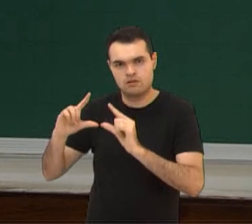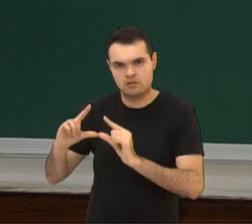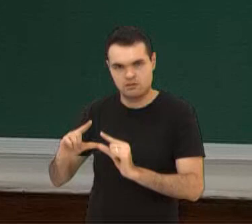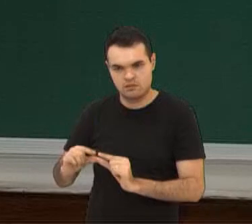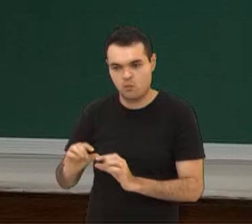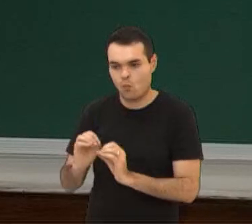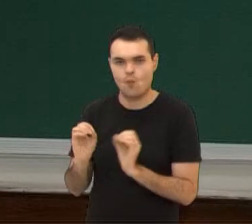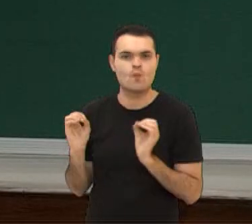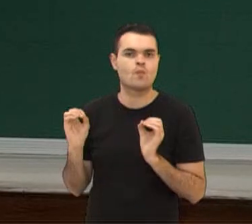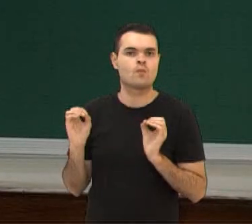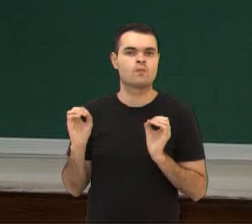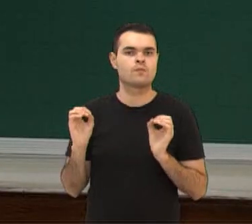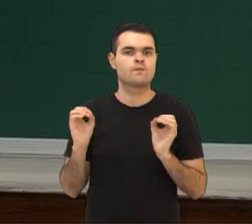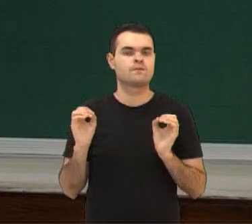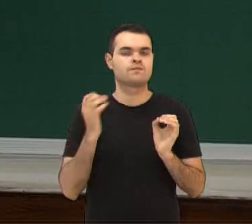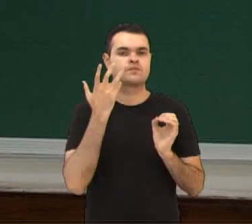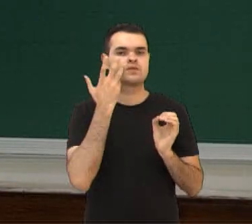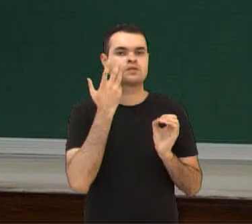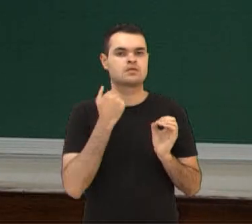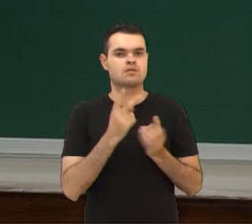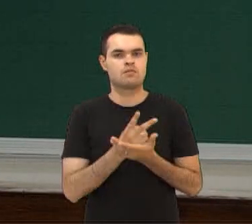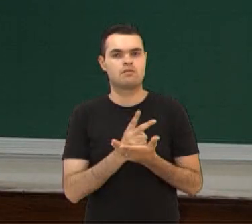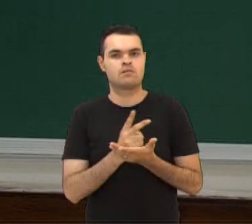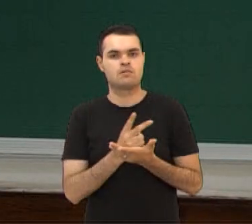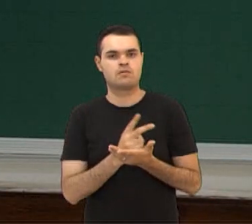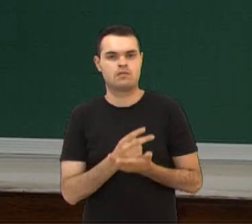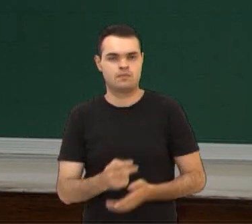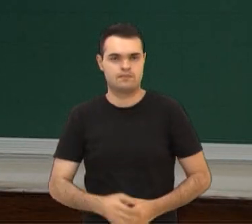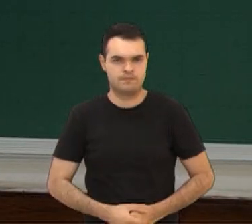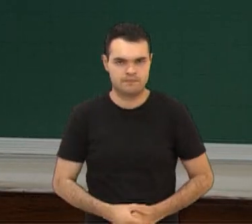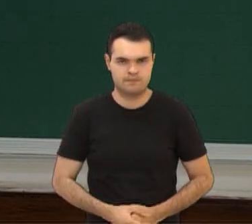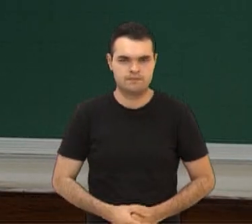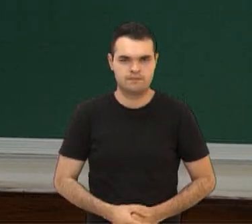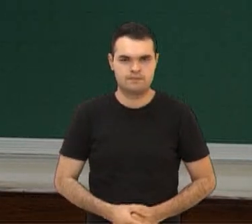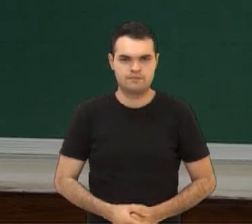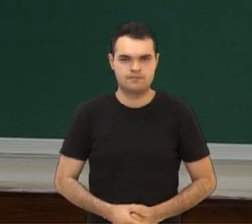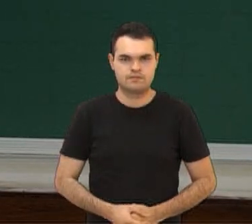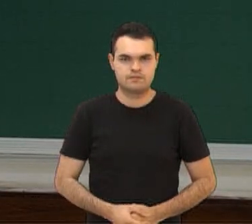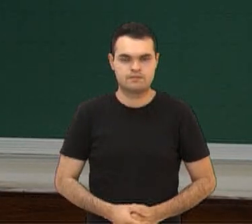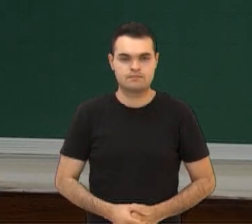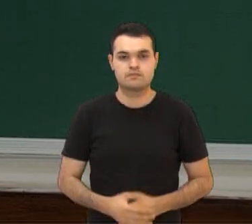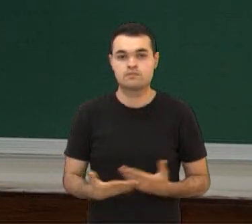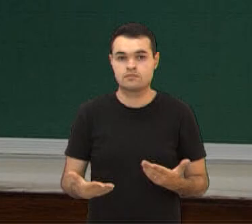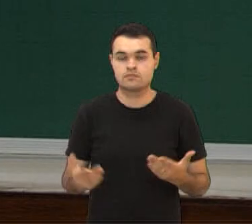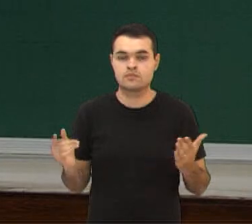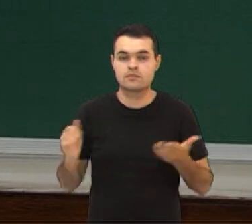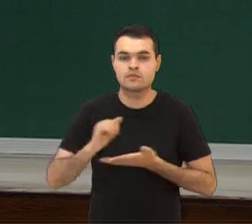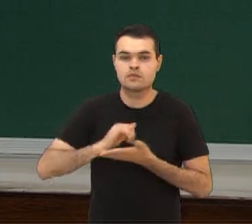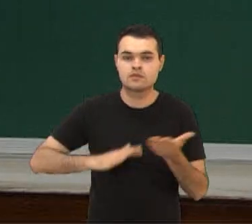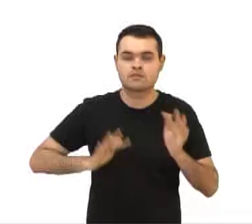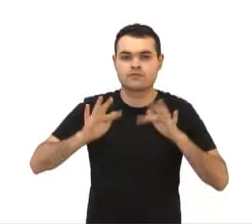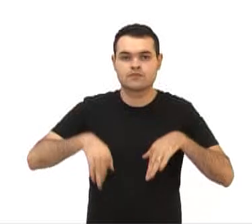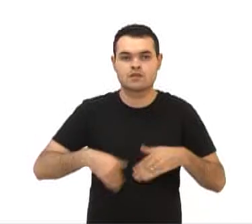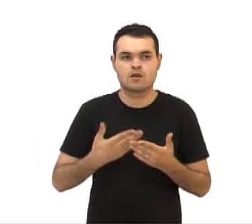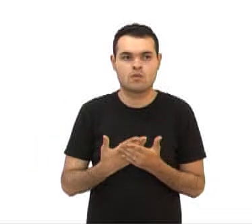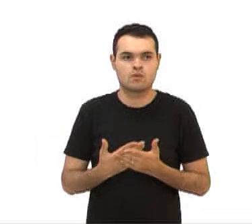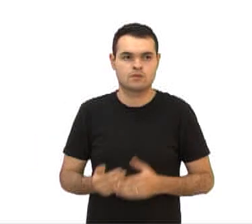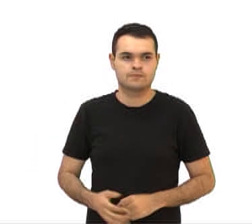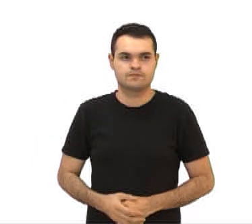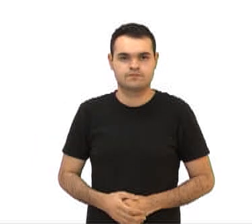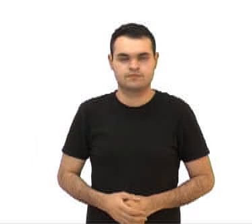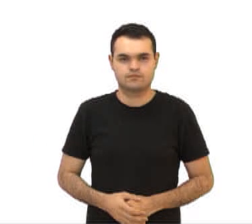que zerou os casos de crianças, né, que nasceram e apresentaram essa doença. Exercício para a gente encerrar a aula, olha só.